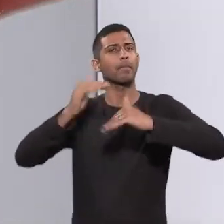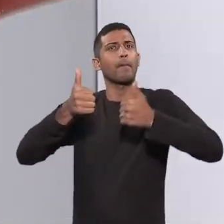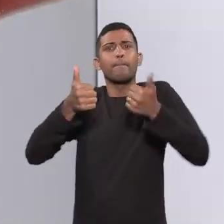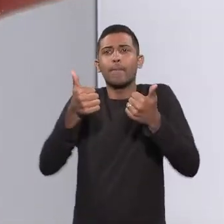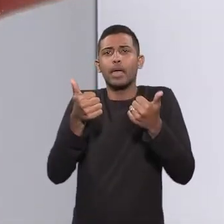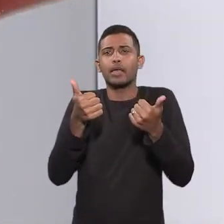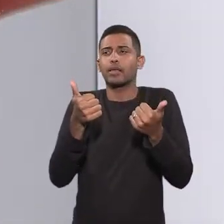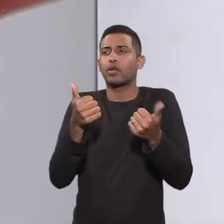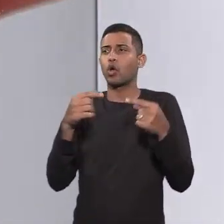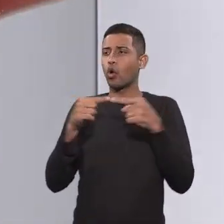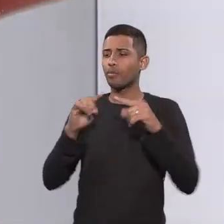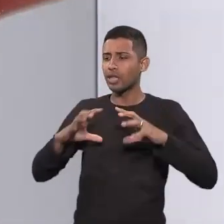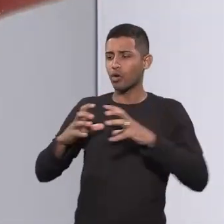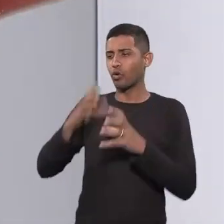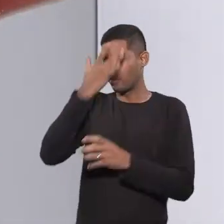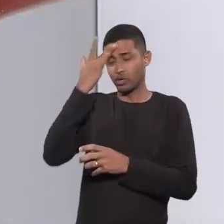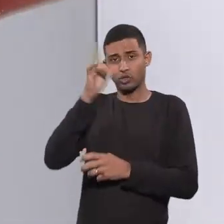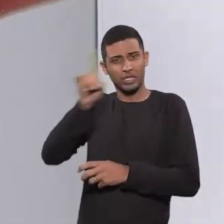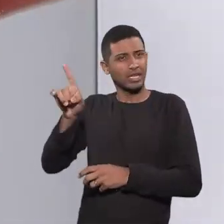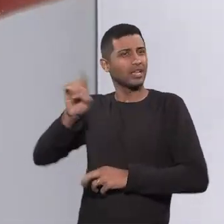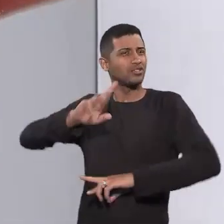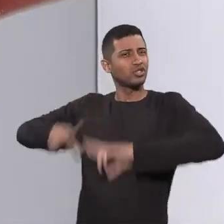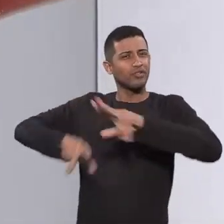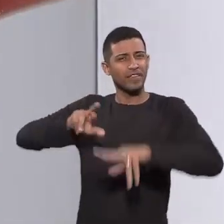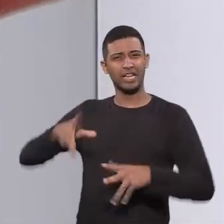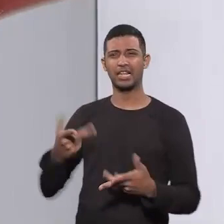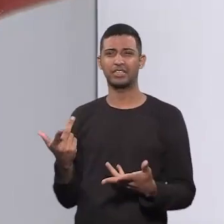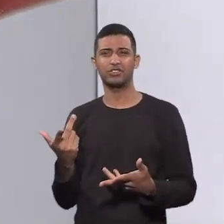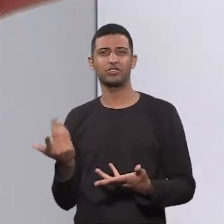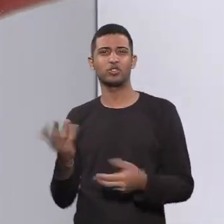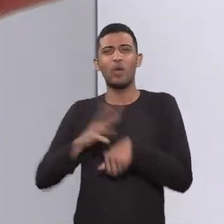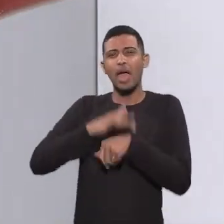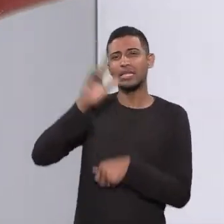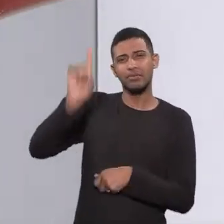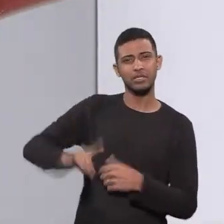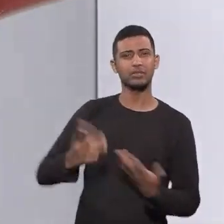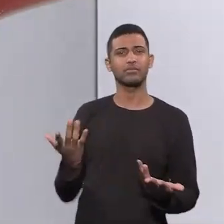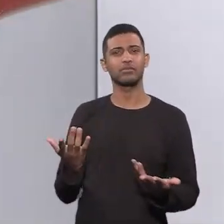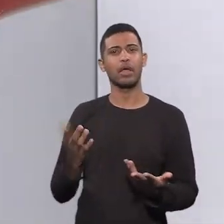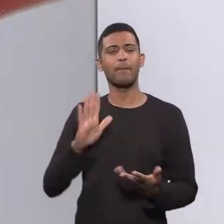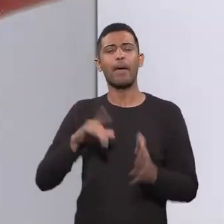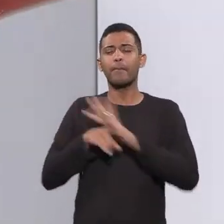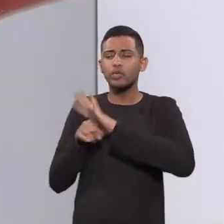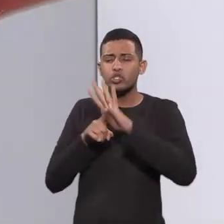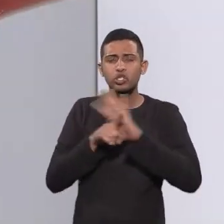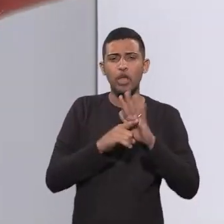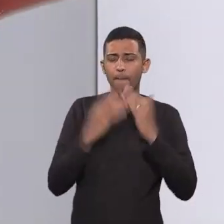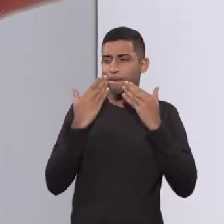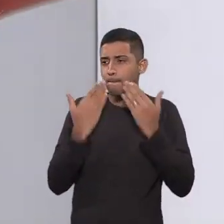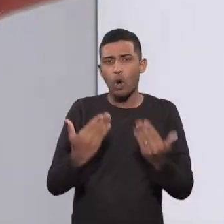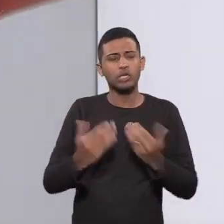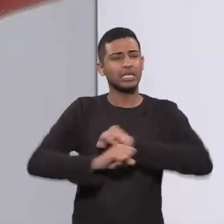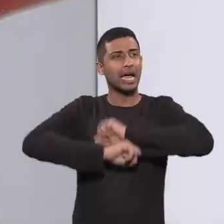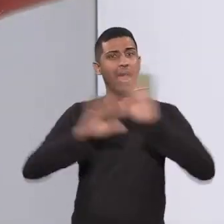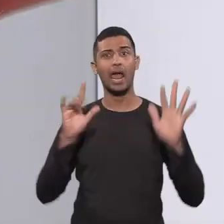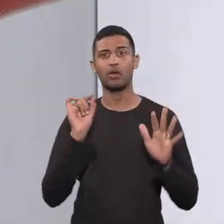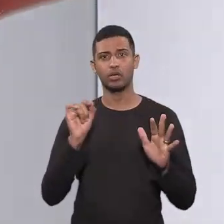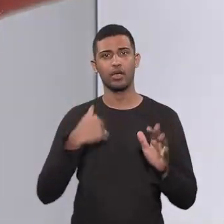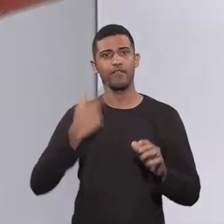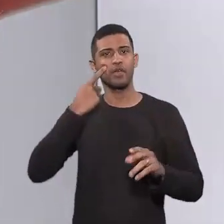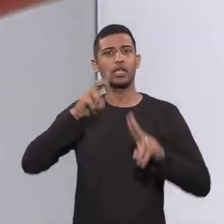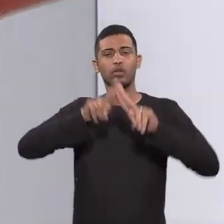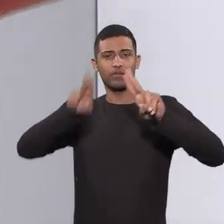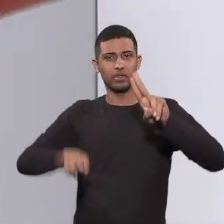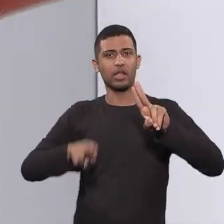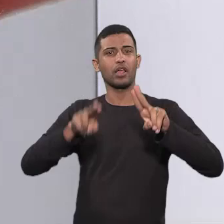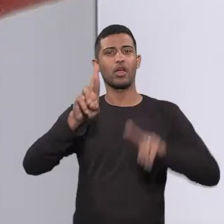presença de pessoas que têm processos diferenciados, específicos de aprendizagem. O que as pesquisas têm revelado para a gente, né? Então, lá na